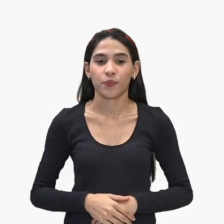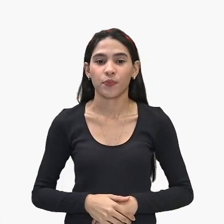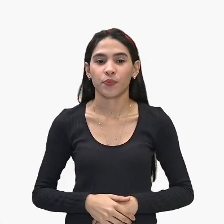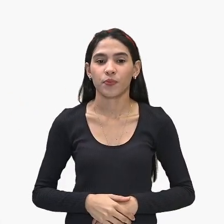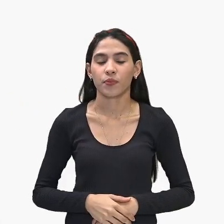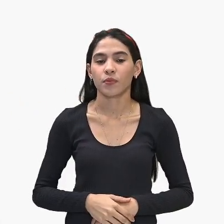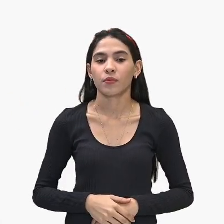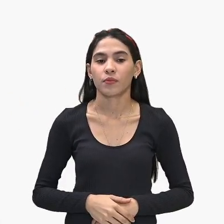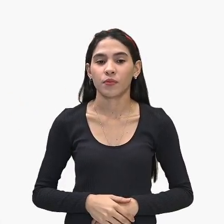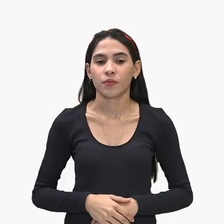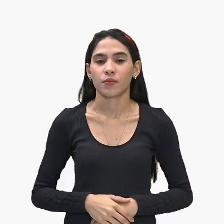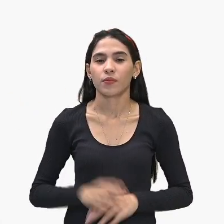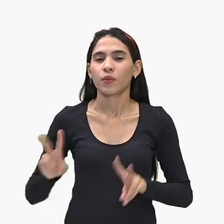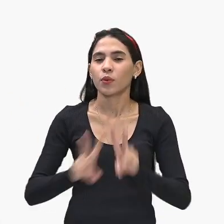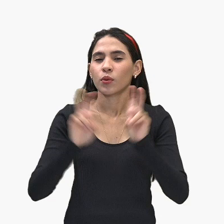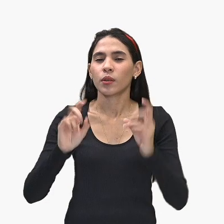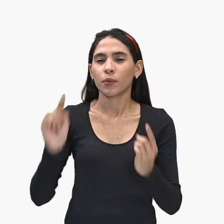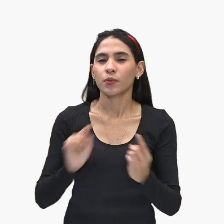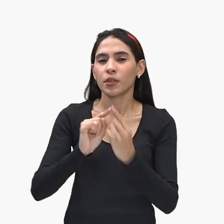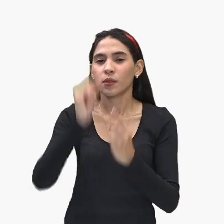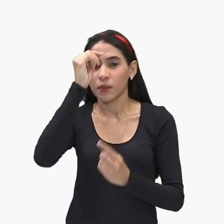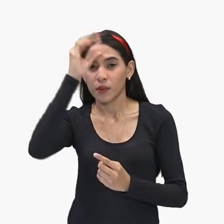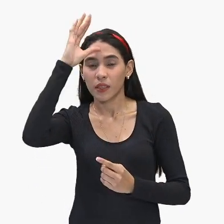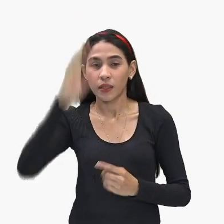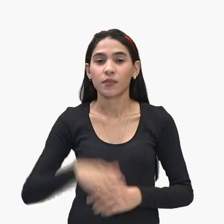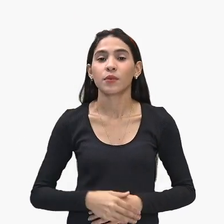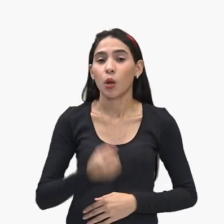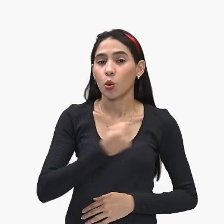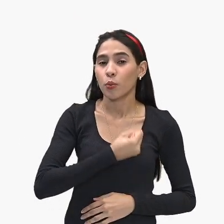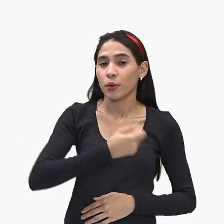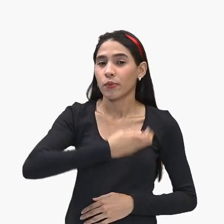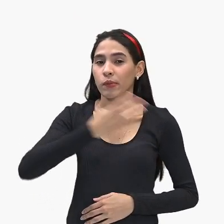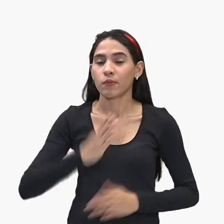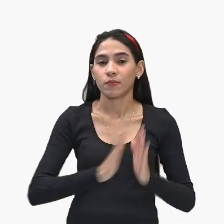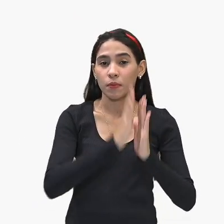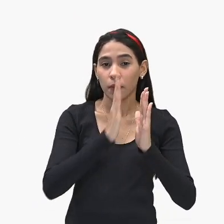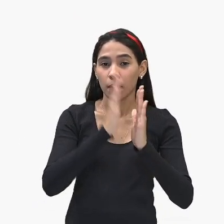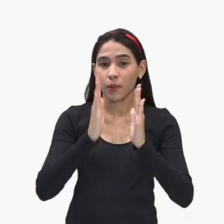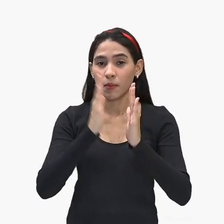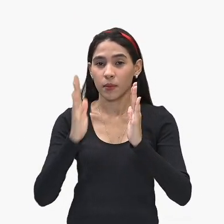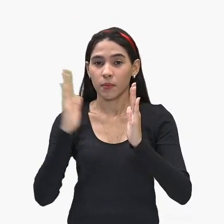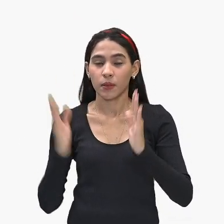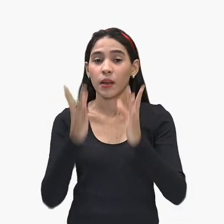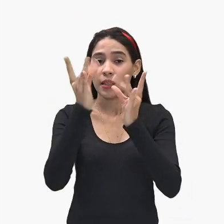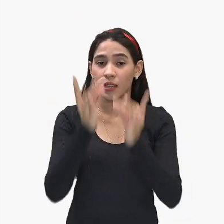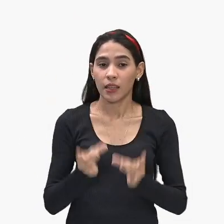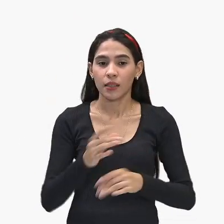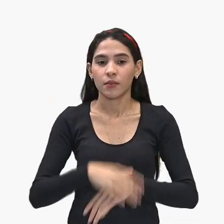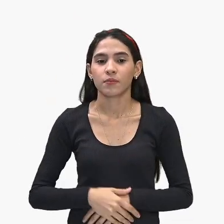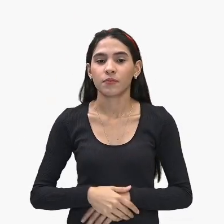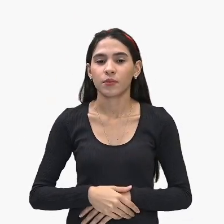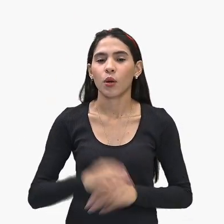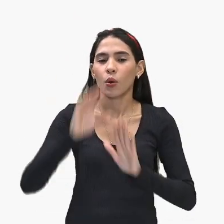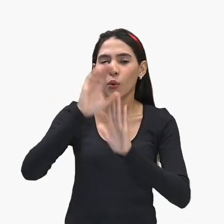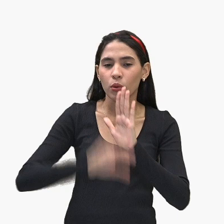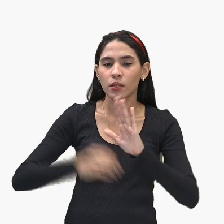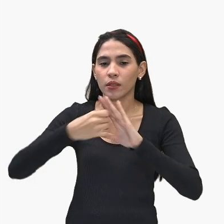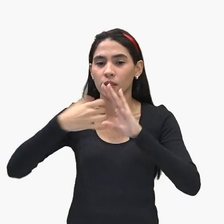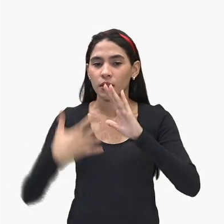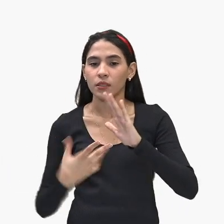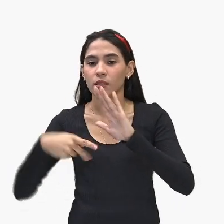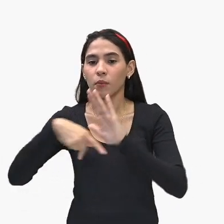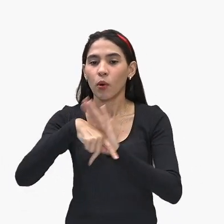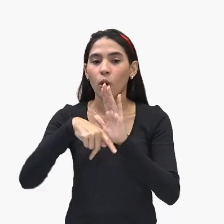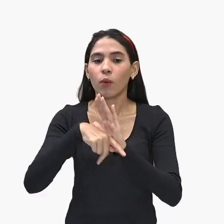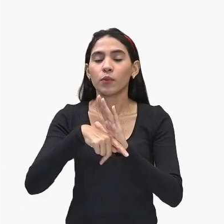iremos abordar as sequências. Aí está o objeto de conhecimento, O detalhamento é a definição e conceitos